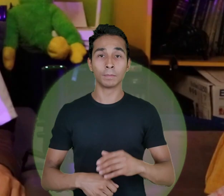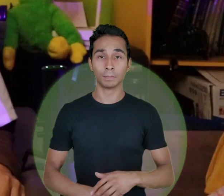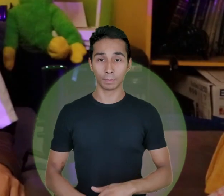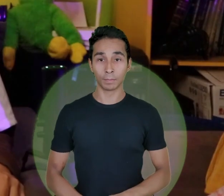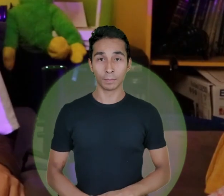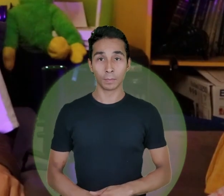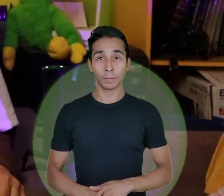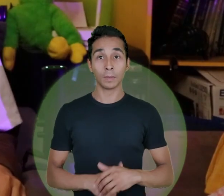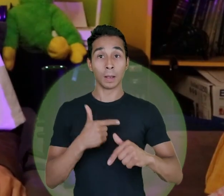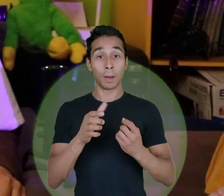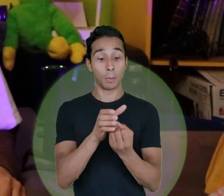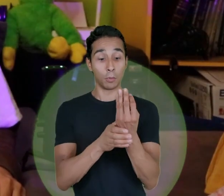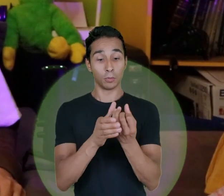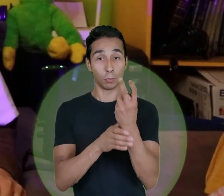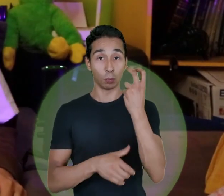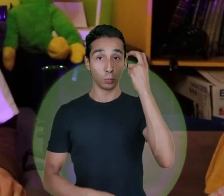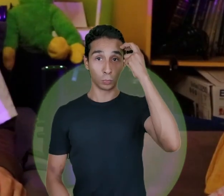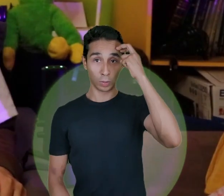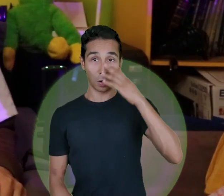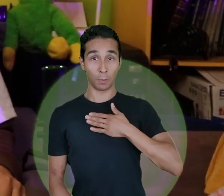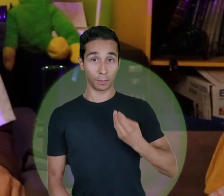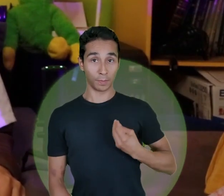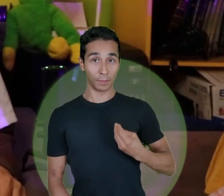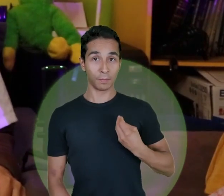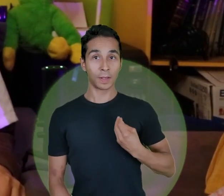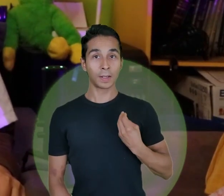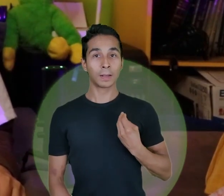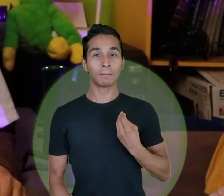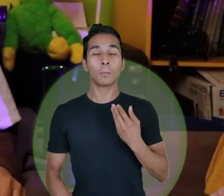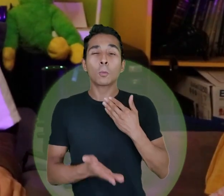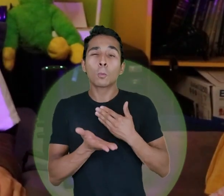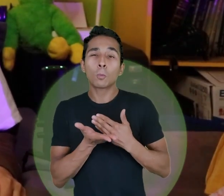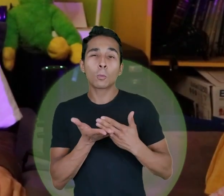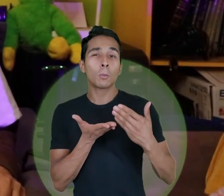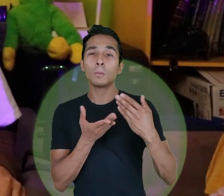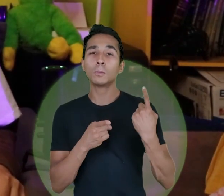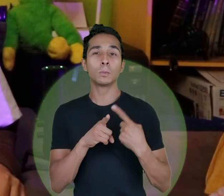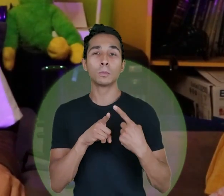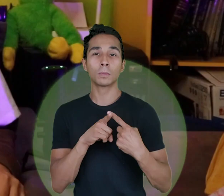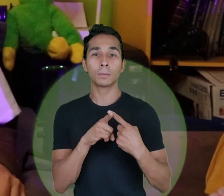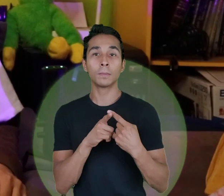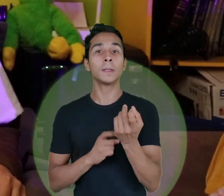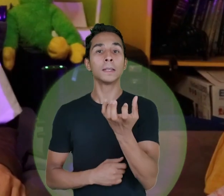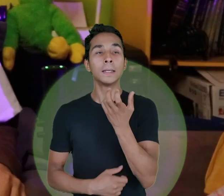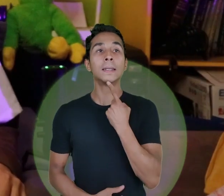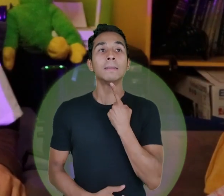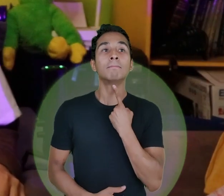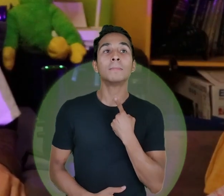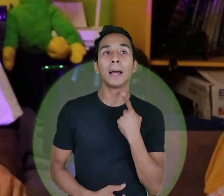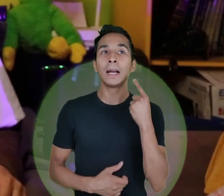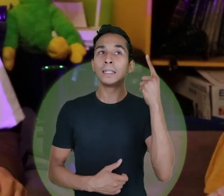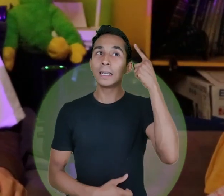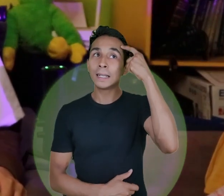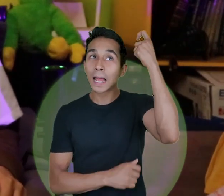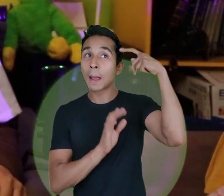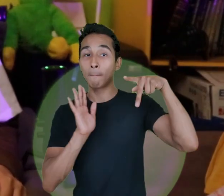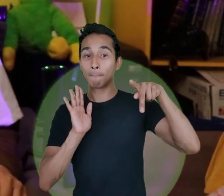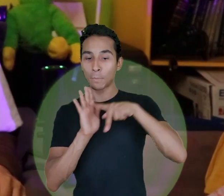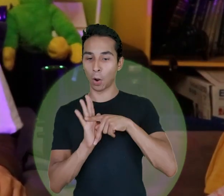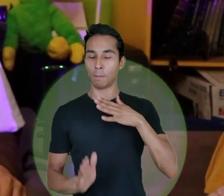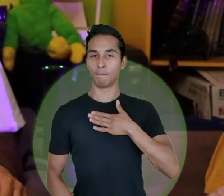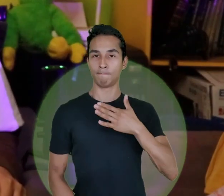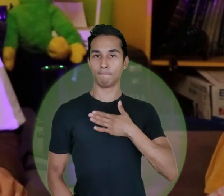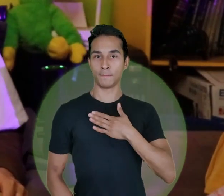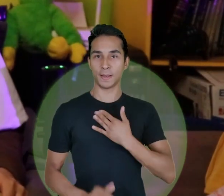conta disso, né? Para poder realizar as próprias ideias e para poder realizar essas vontades e essas soluções culturais